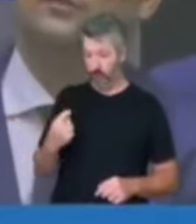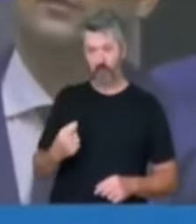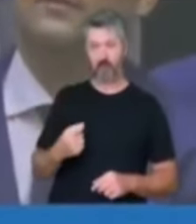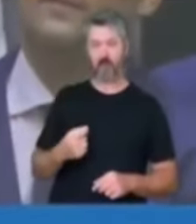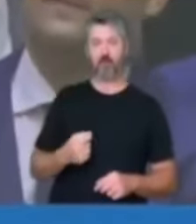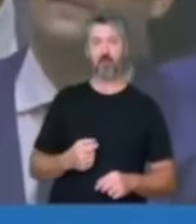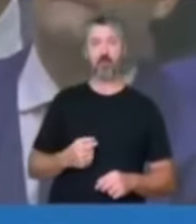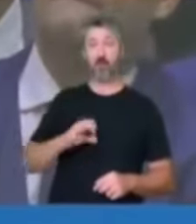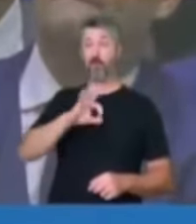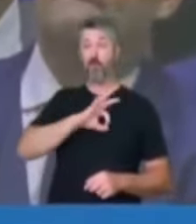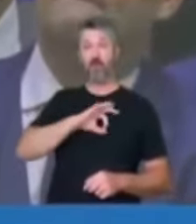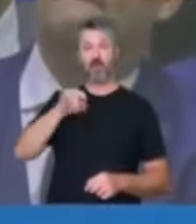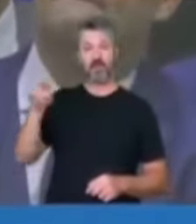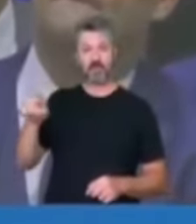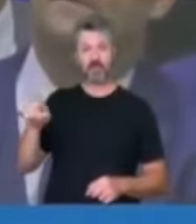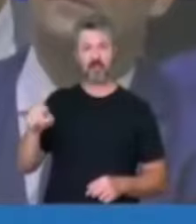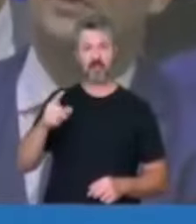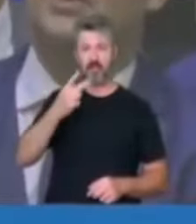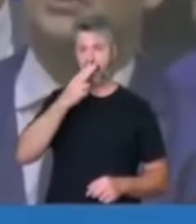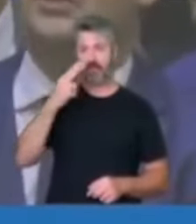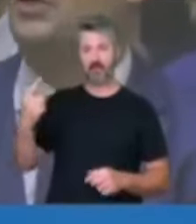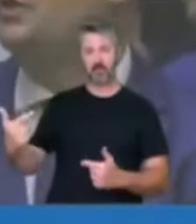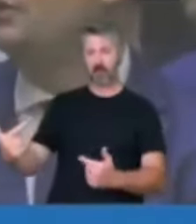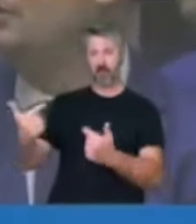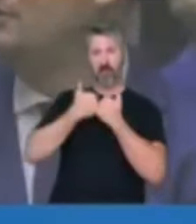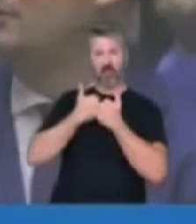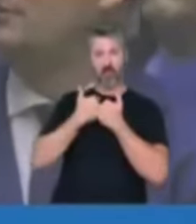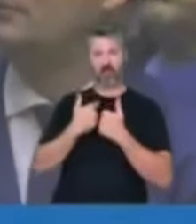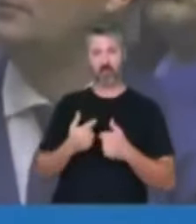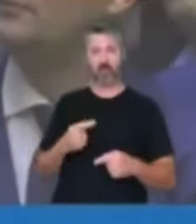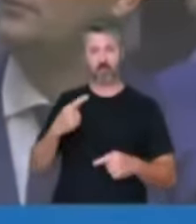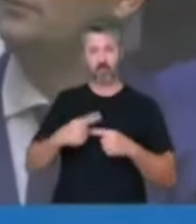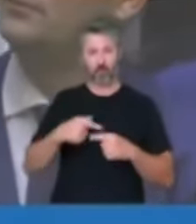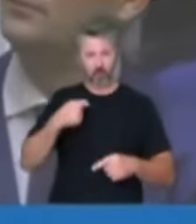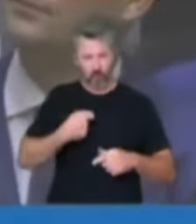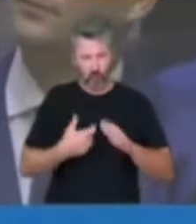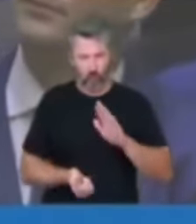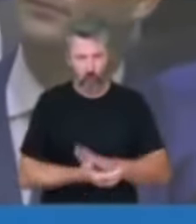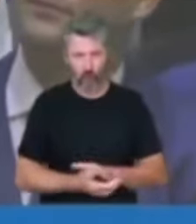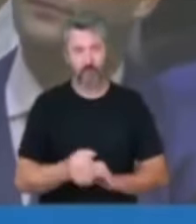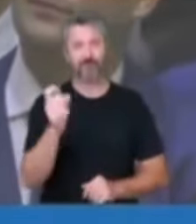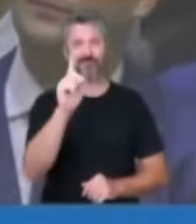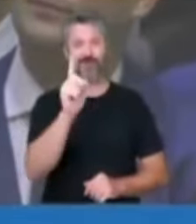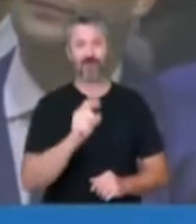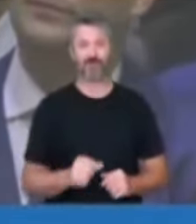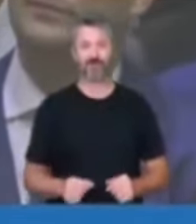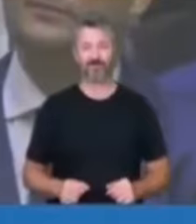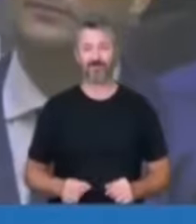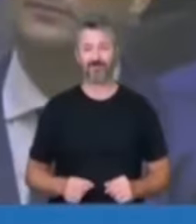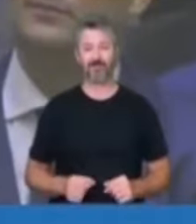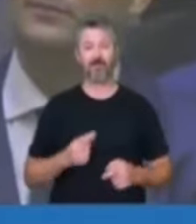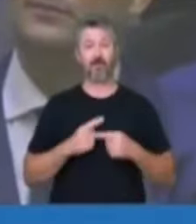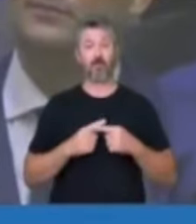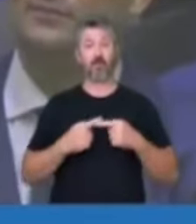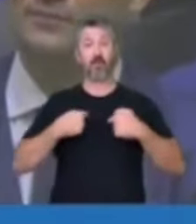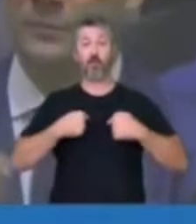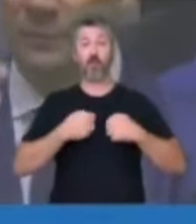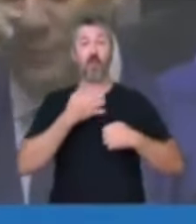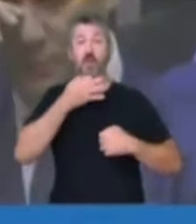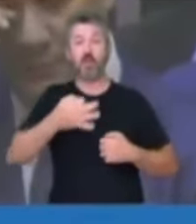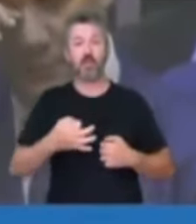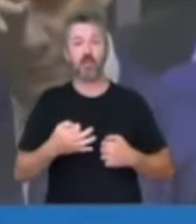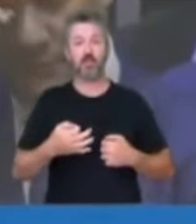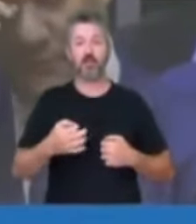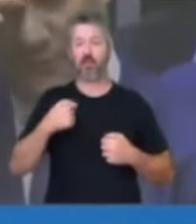dele viesse para cima de mim porque eu sou corrupto não porque eu tô fazendo críticas e eu não me